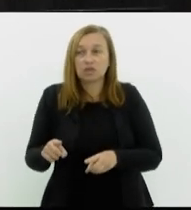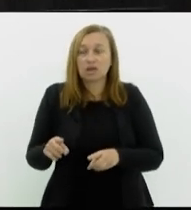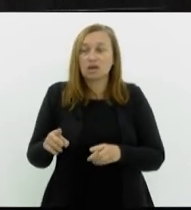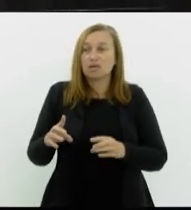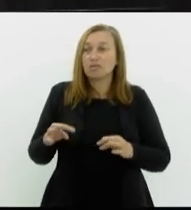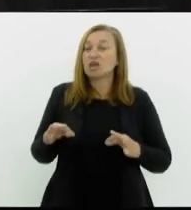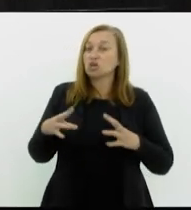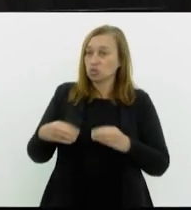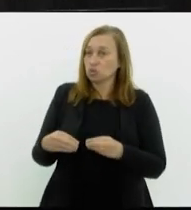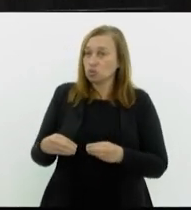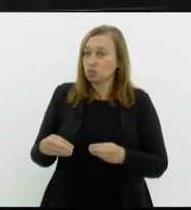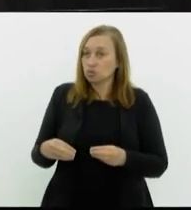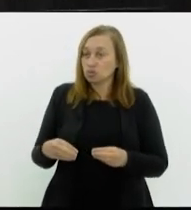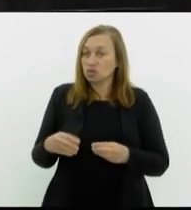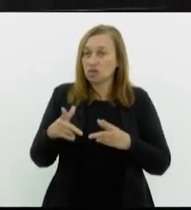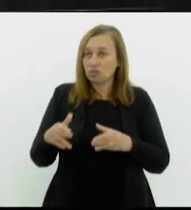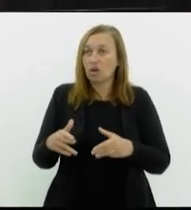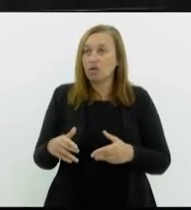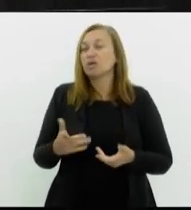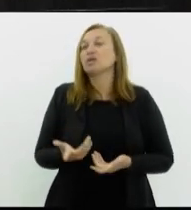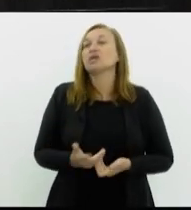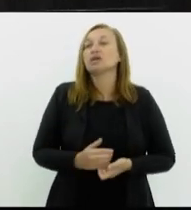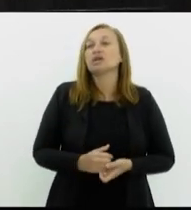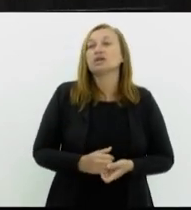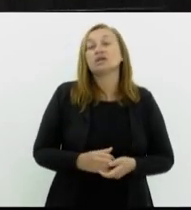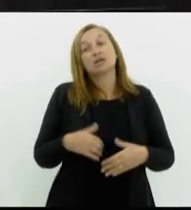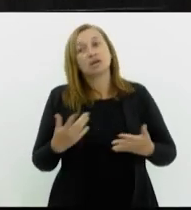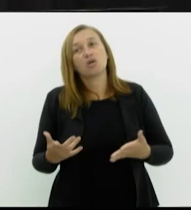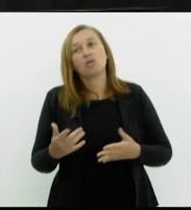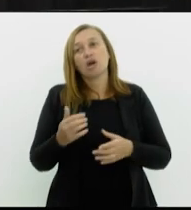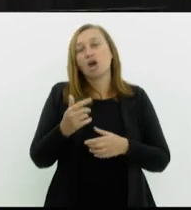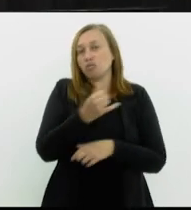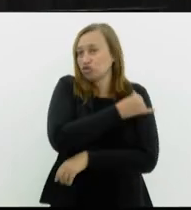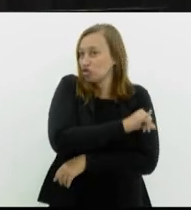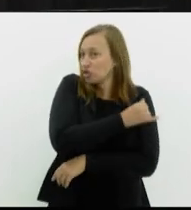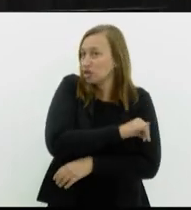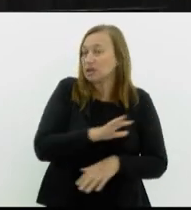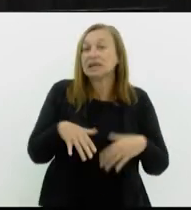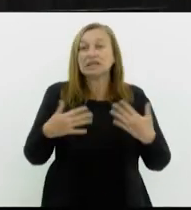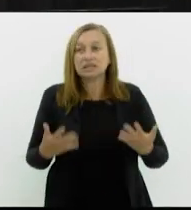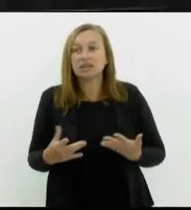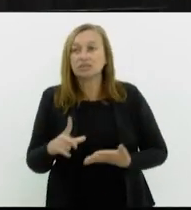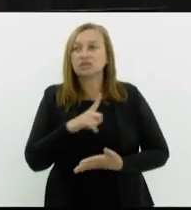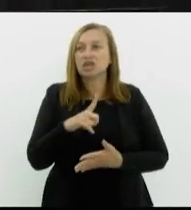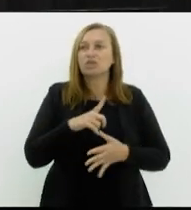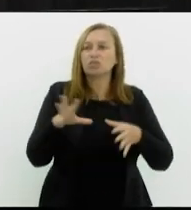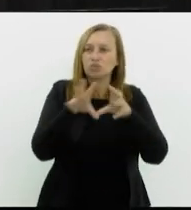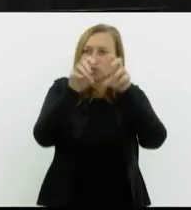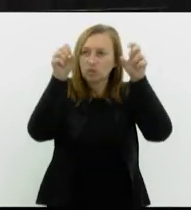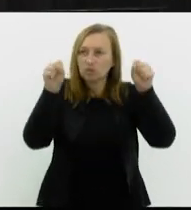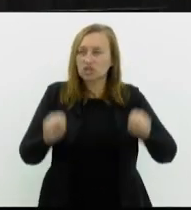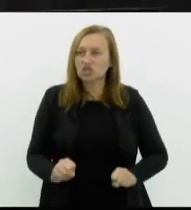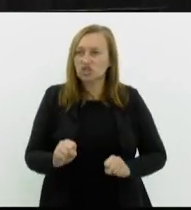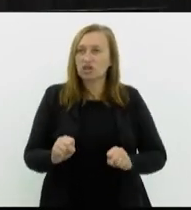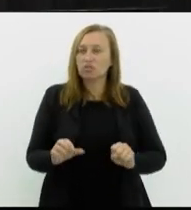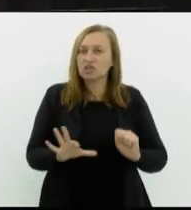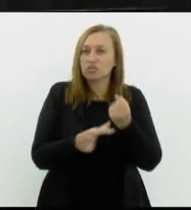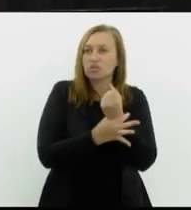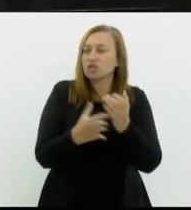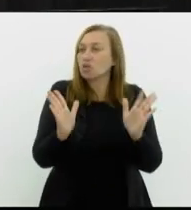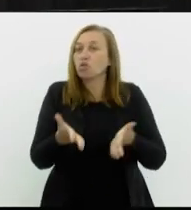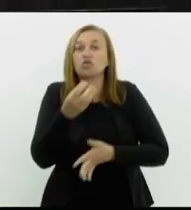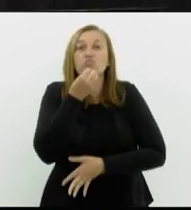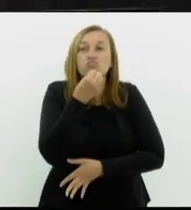ameaça. Nós não podemos desprezar ameaça. É o Rio de Janeiro. Então, nós temos um sistema de segurança hoje muito